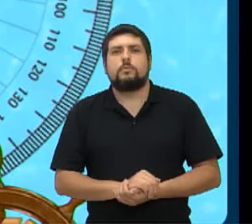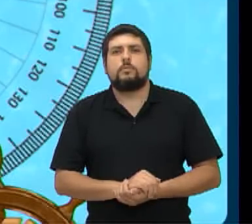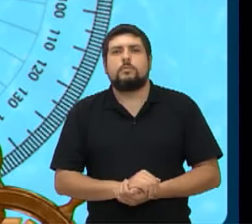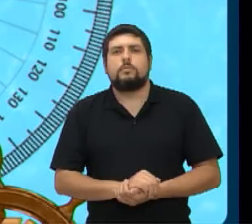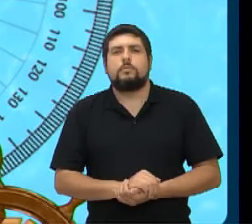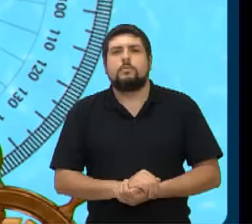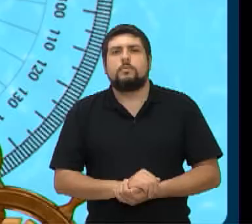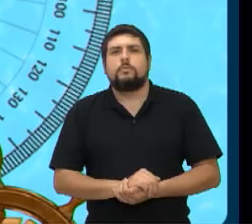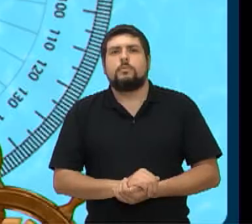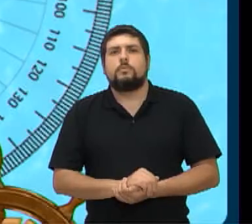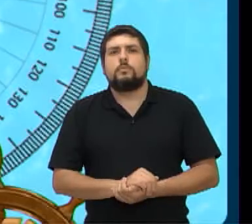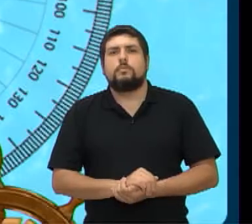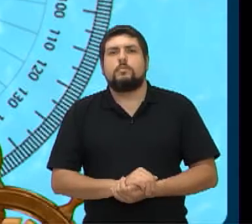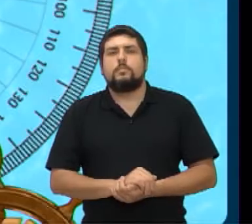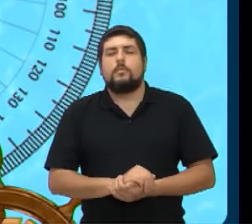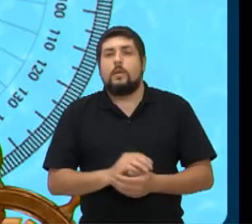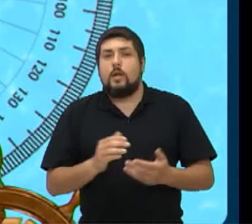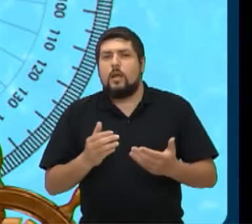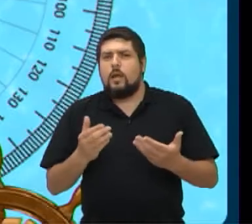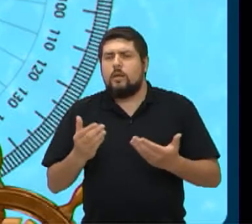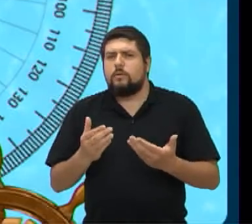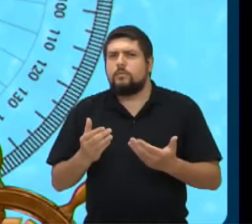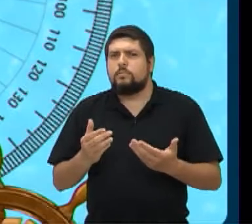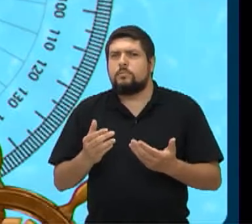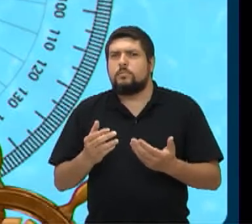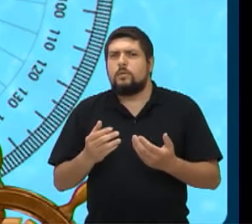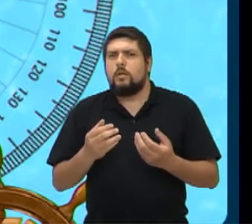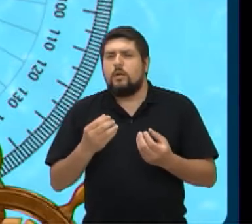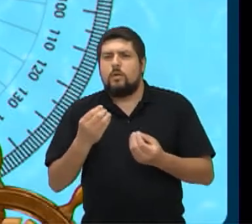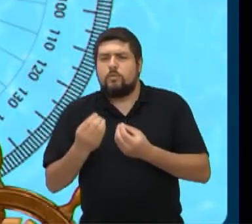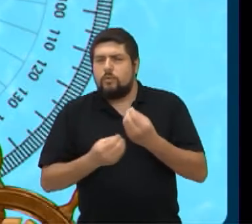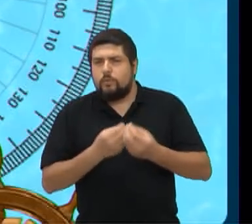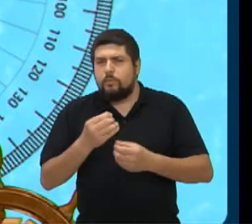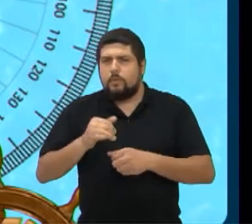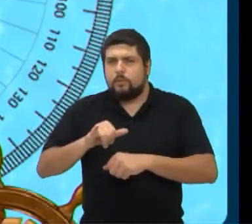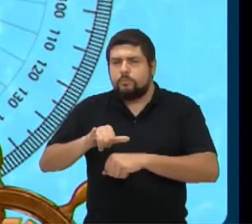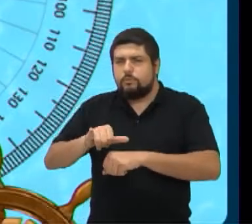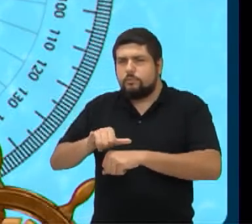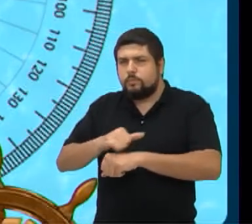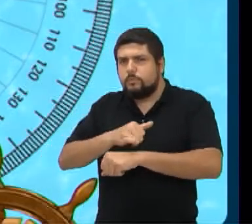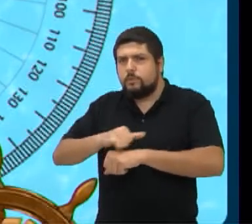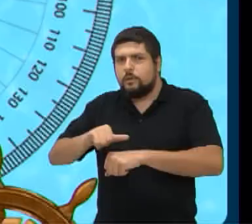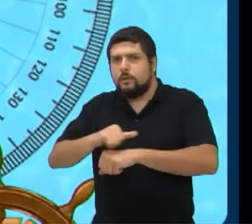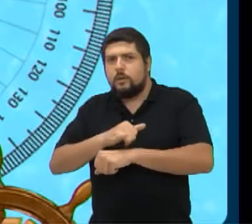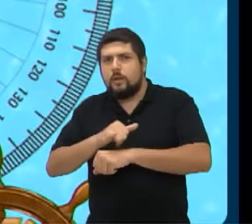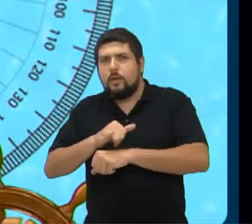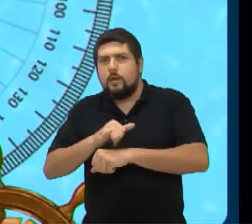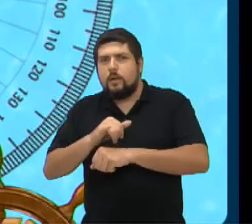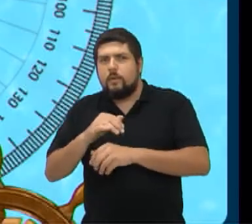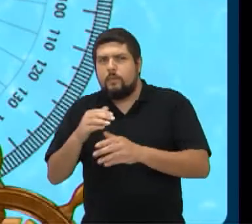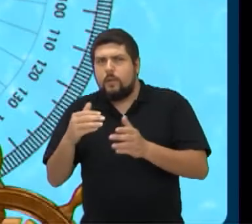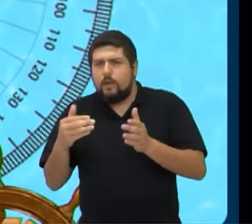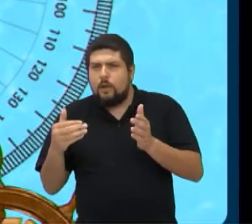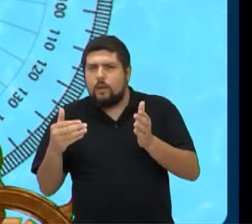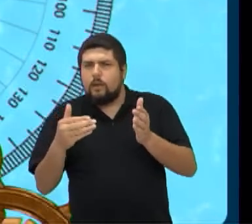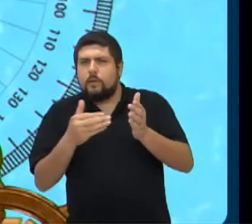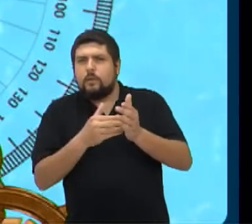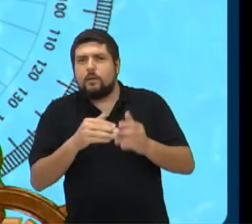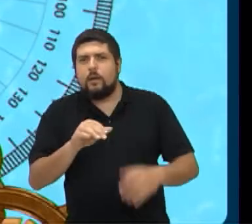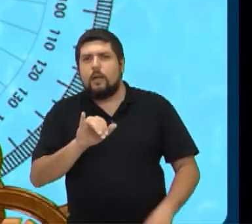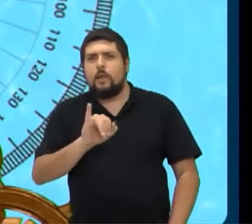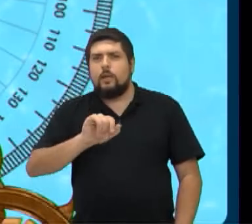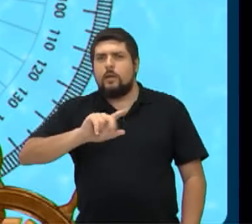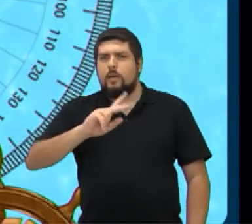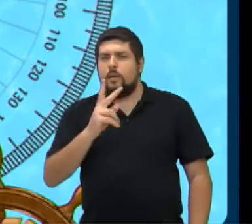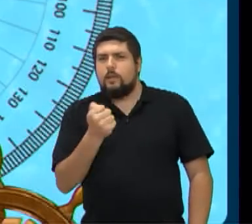E nós temos então que definir qual seria a estratégia para a gente chegar até essa ilha, ok?